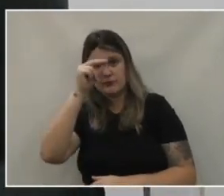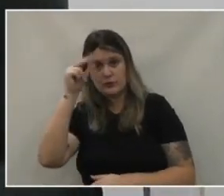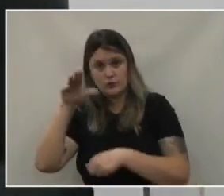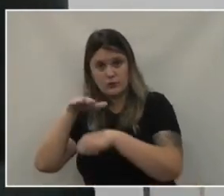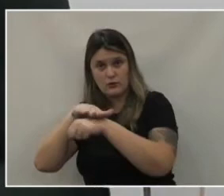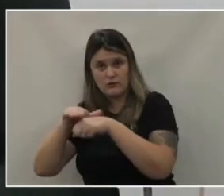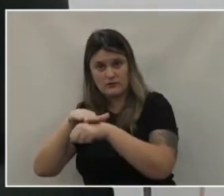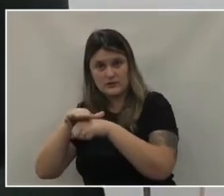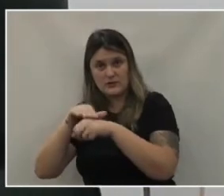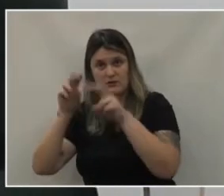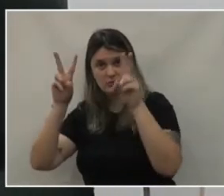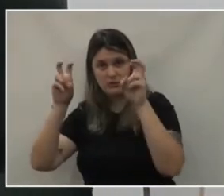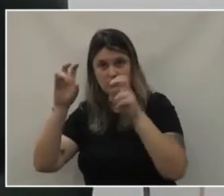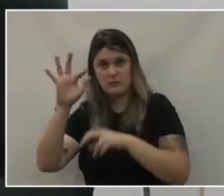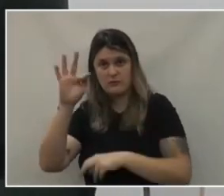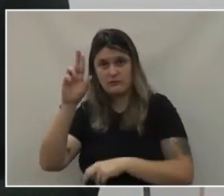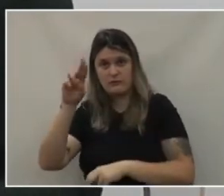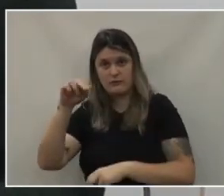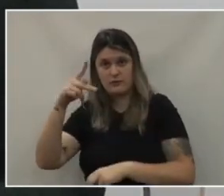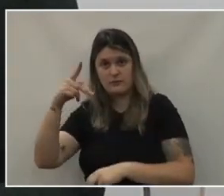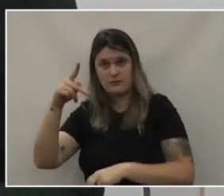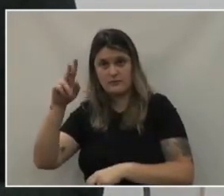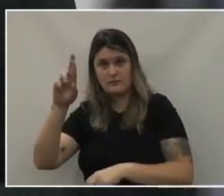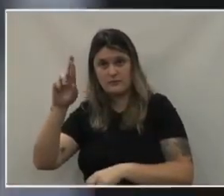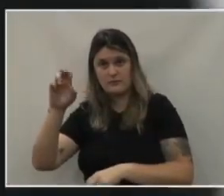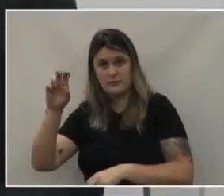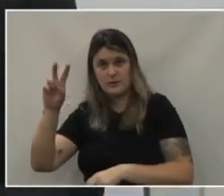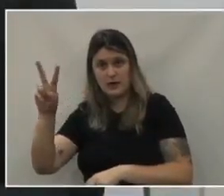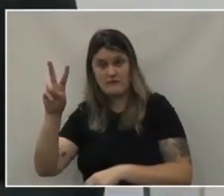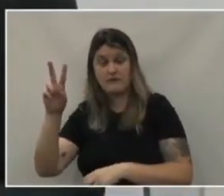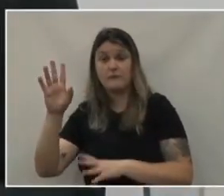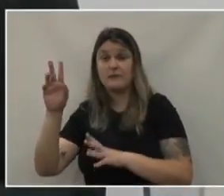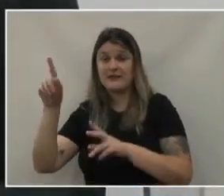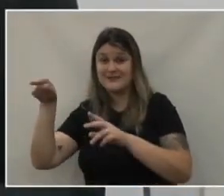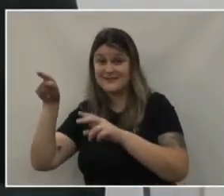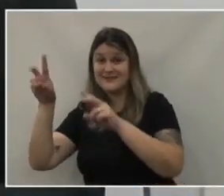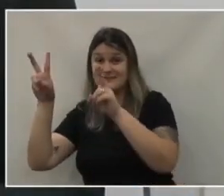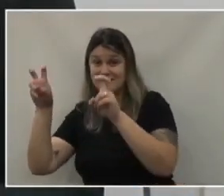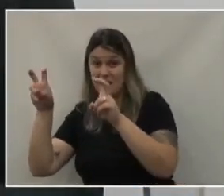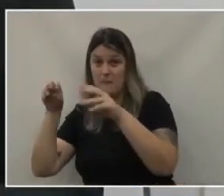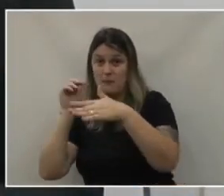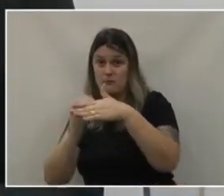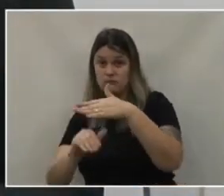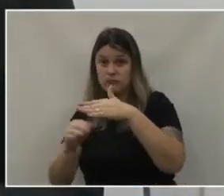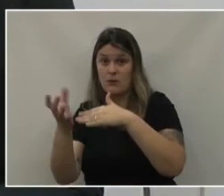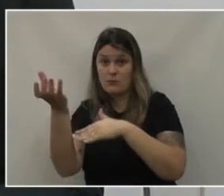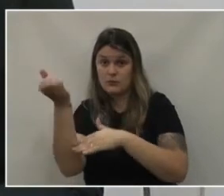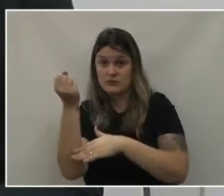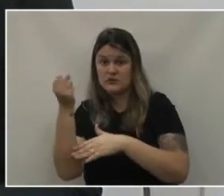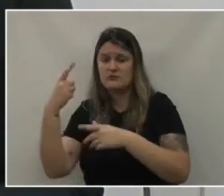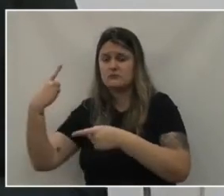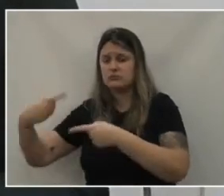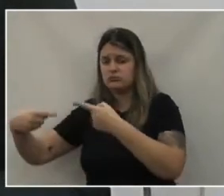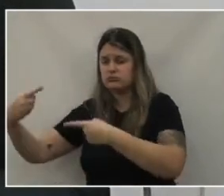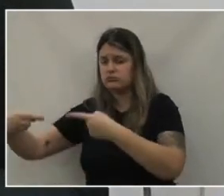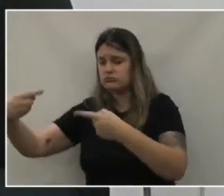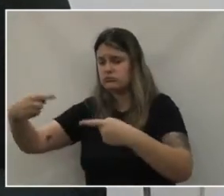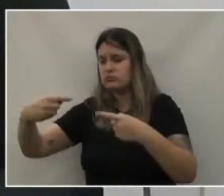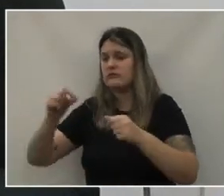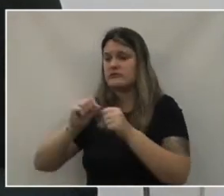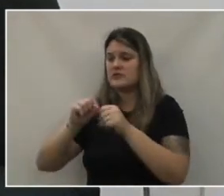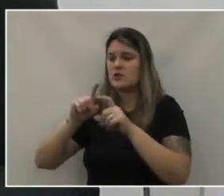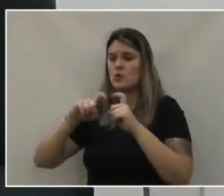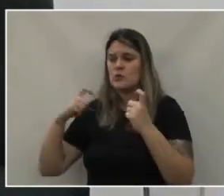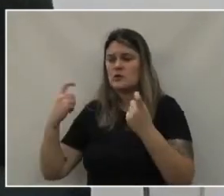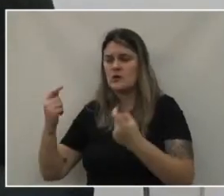do FUNPREV. É um assunto que está sendo debatido, foi debatido, tivemos reunião aqui dentro